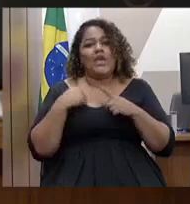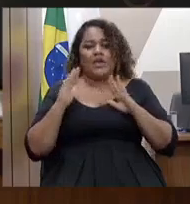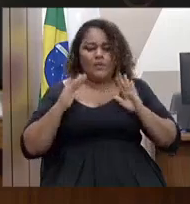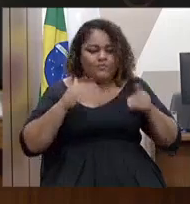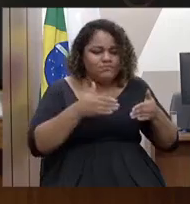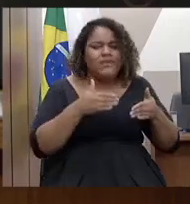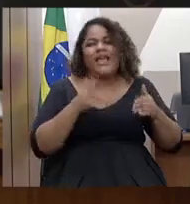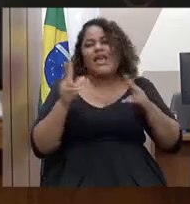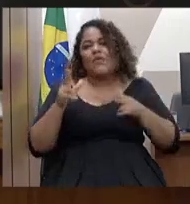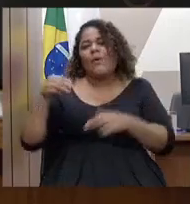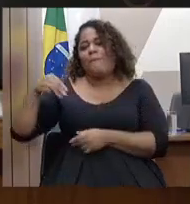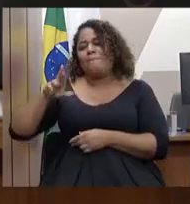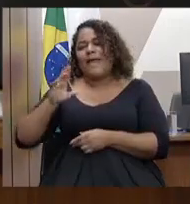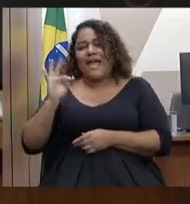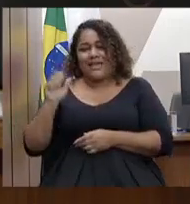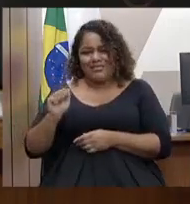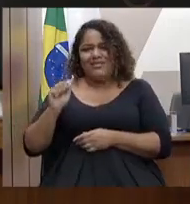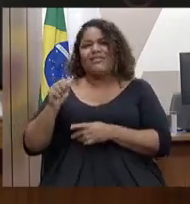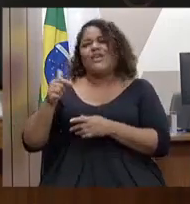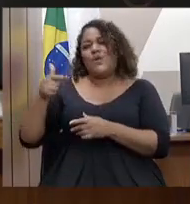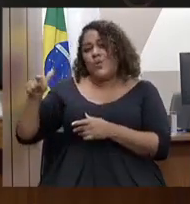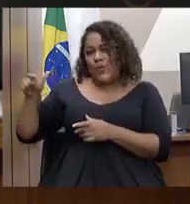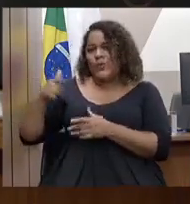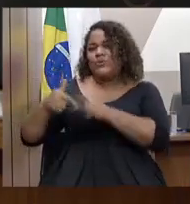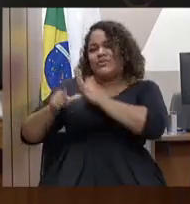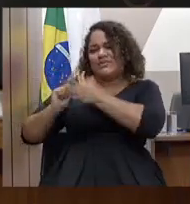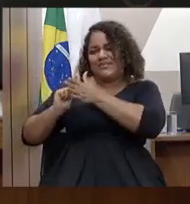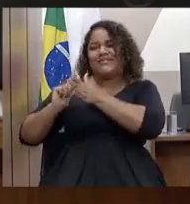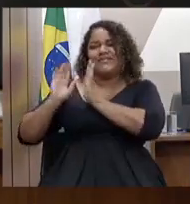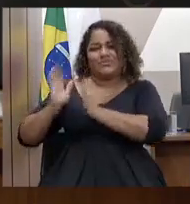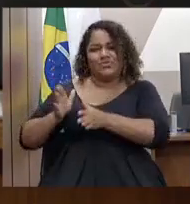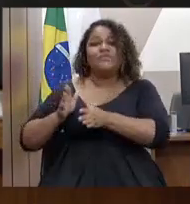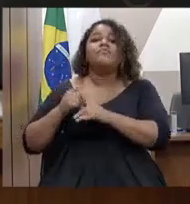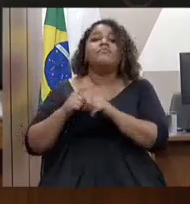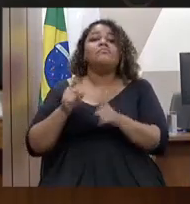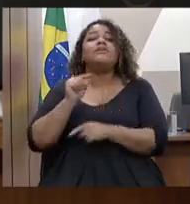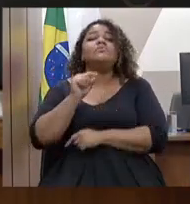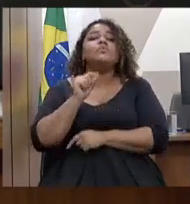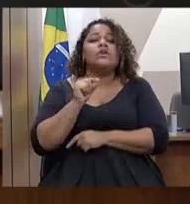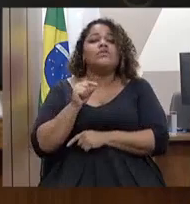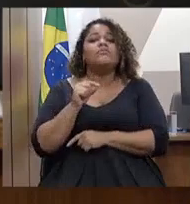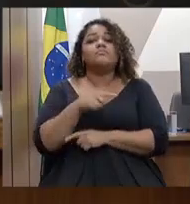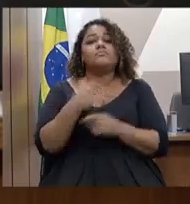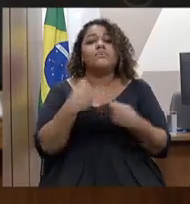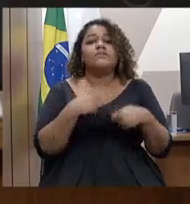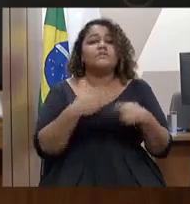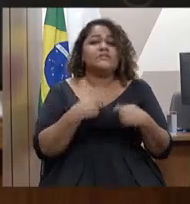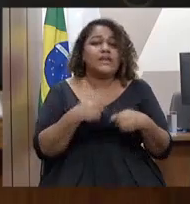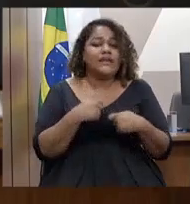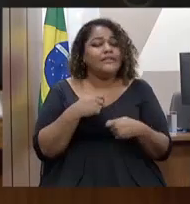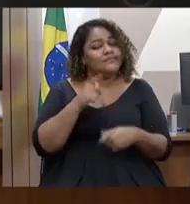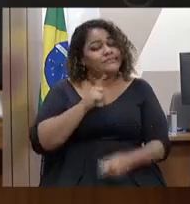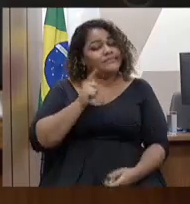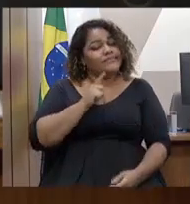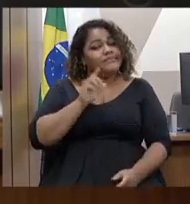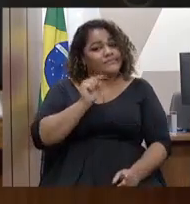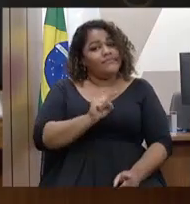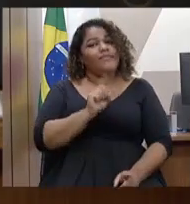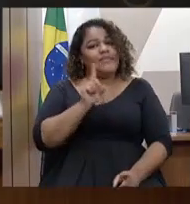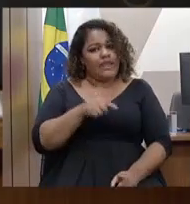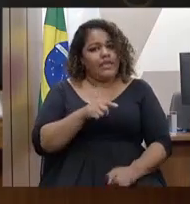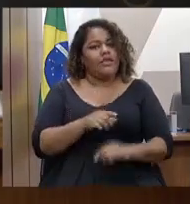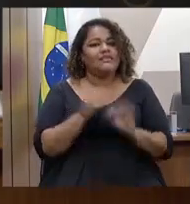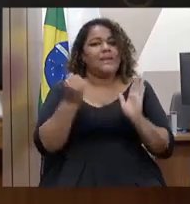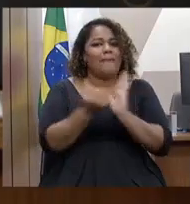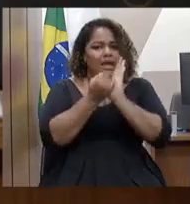Doutora Marta com os outros pijama e antecederam mas o que deveria ter Ali era uma E aí uma outra coisa que é muito importante a gente